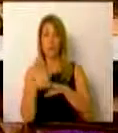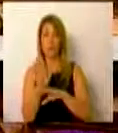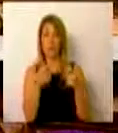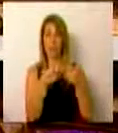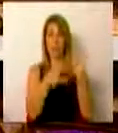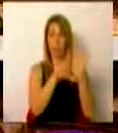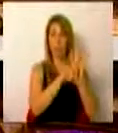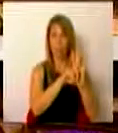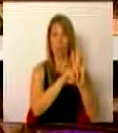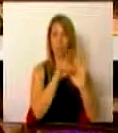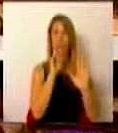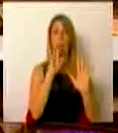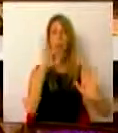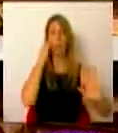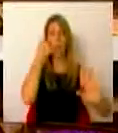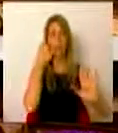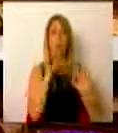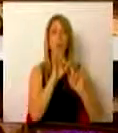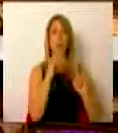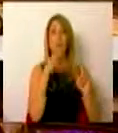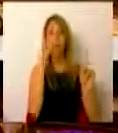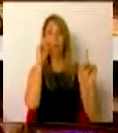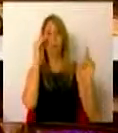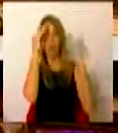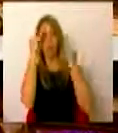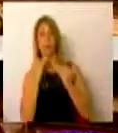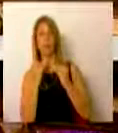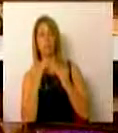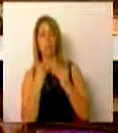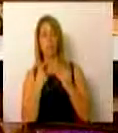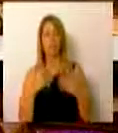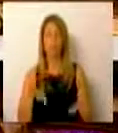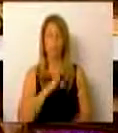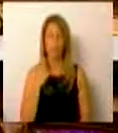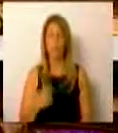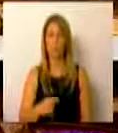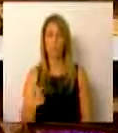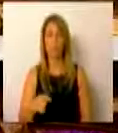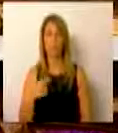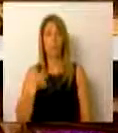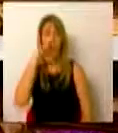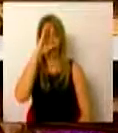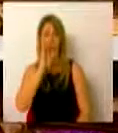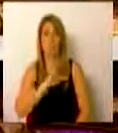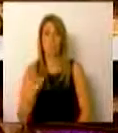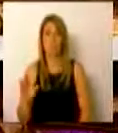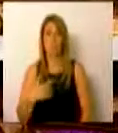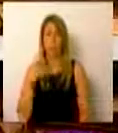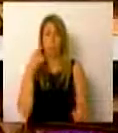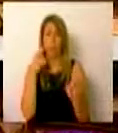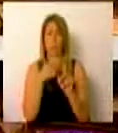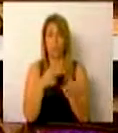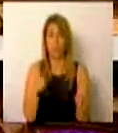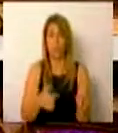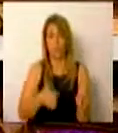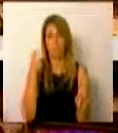o crime de dolo específico e o recebimento de treino, com a consciência... com a consciência, ou com a intenção, melhor